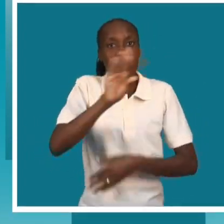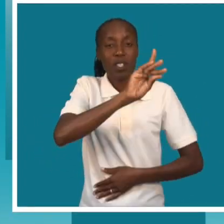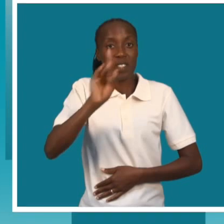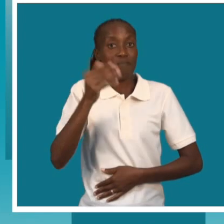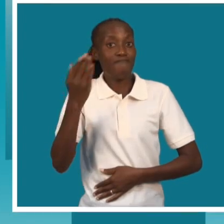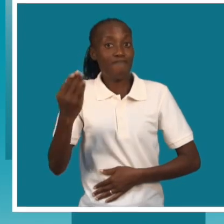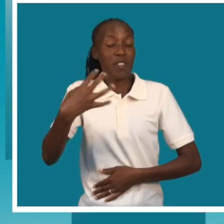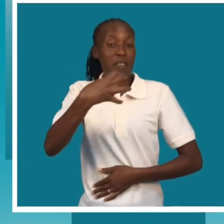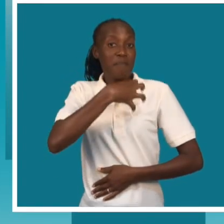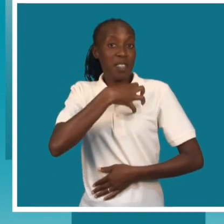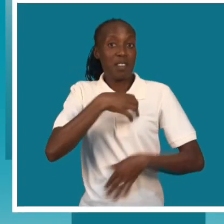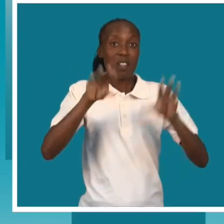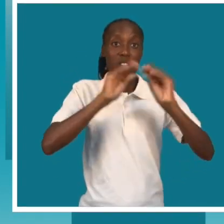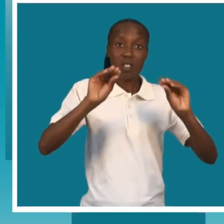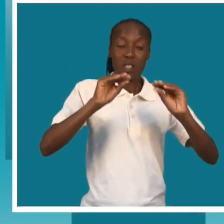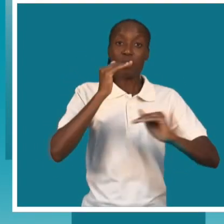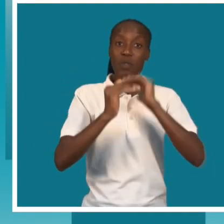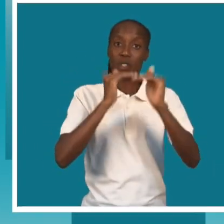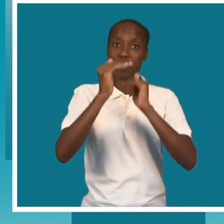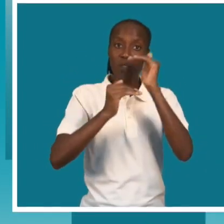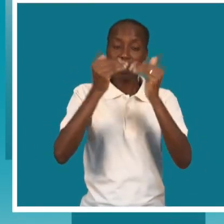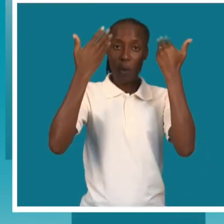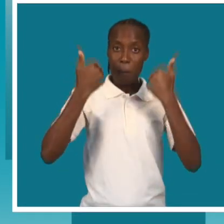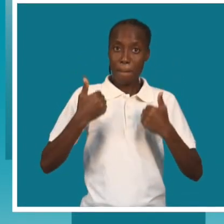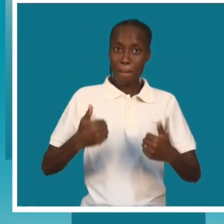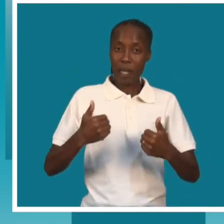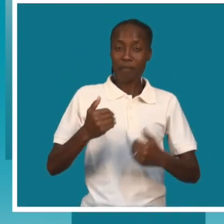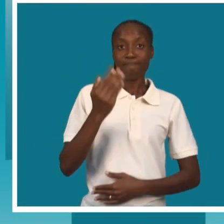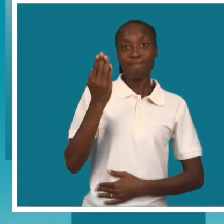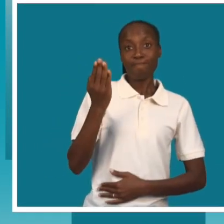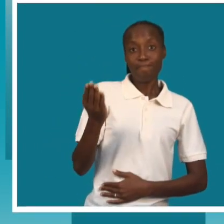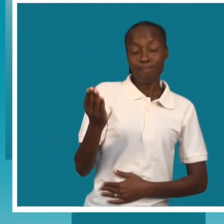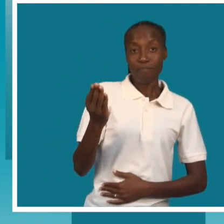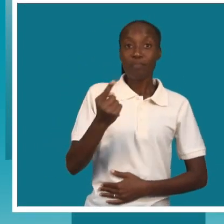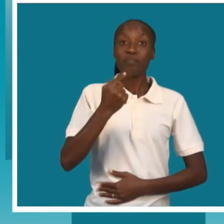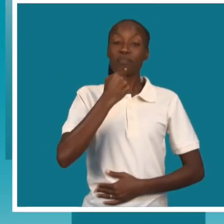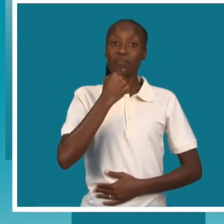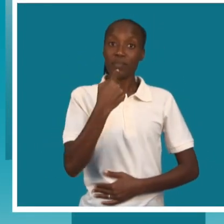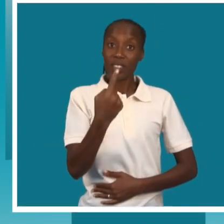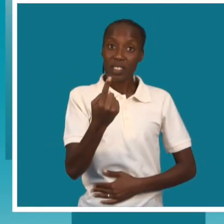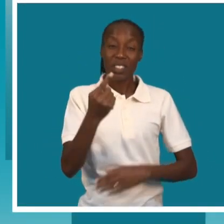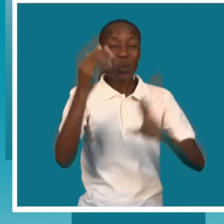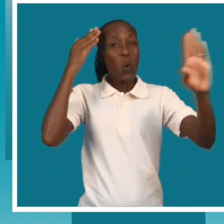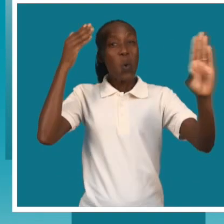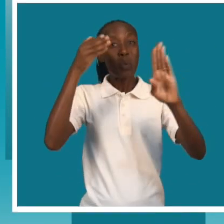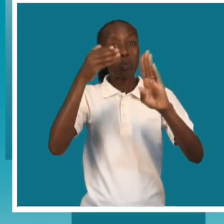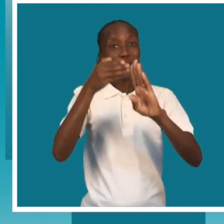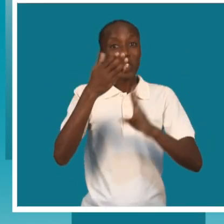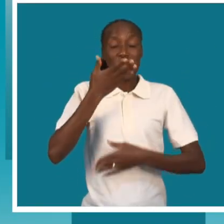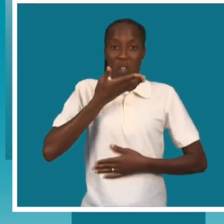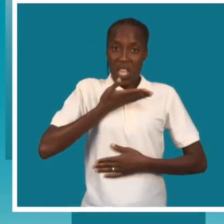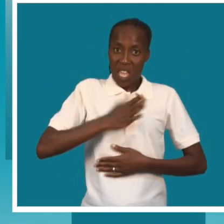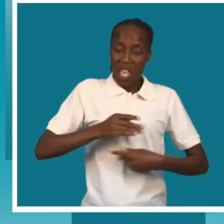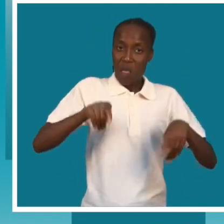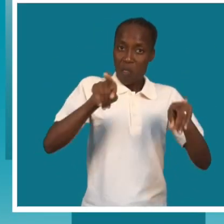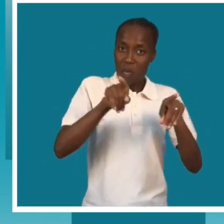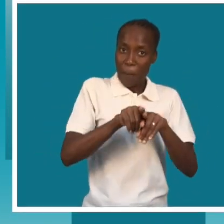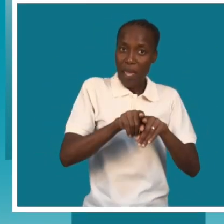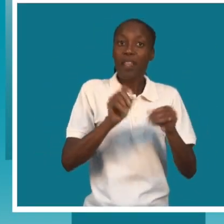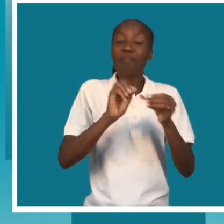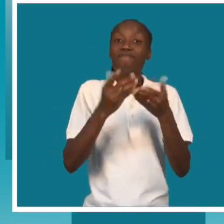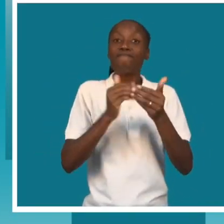acordo com a ministra da Educação e Desenvolvimento Humano, Conceita Surtani, o objetivo é assegurar